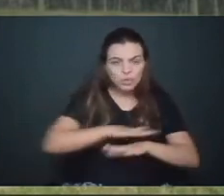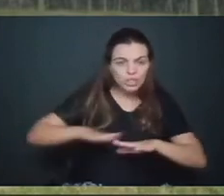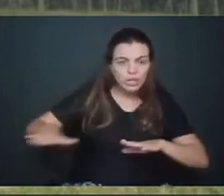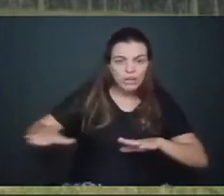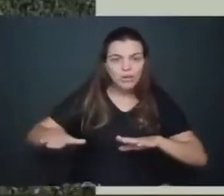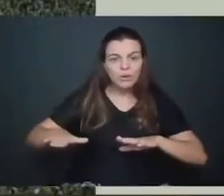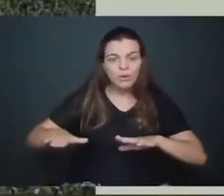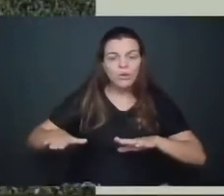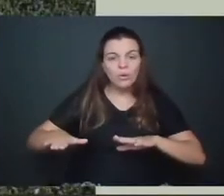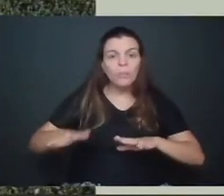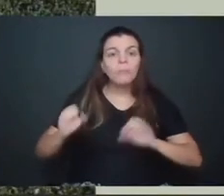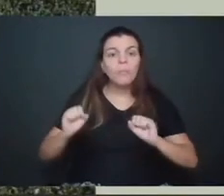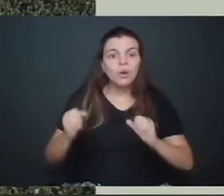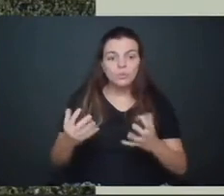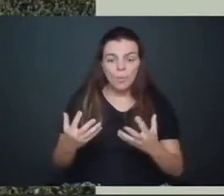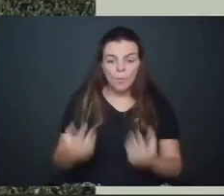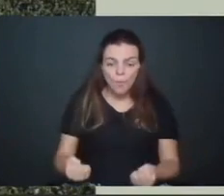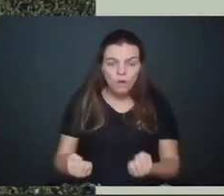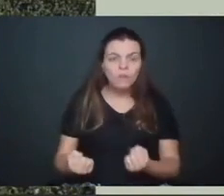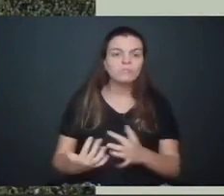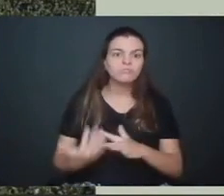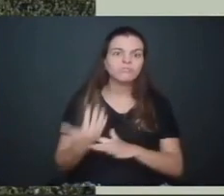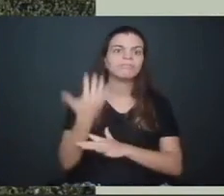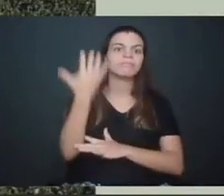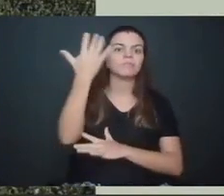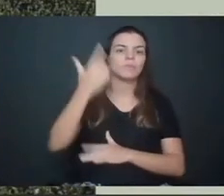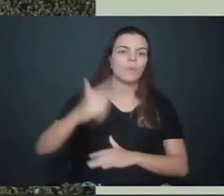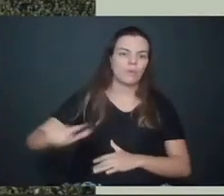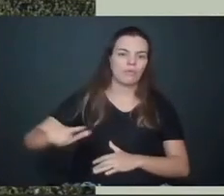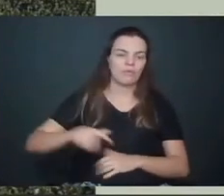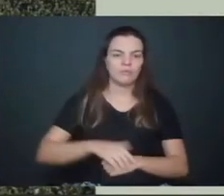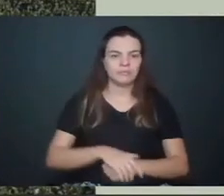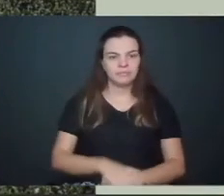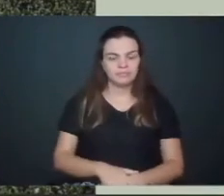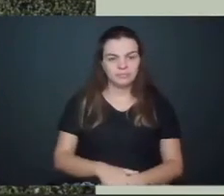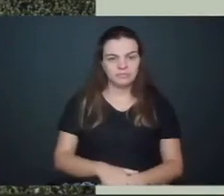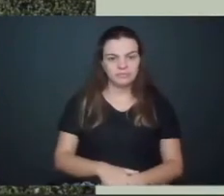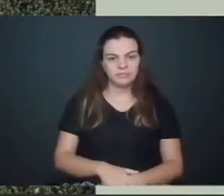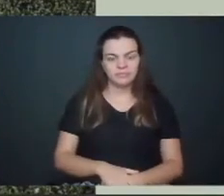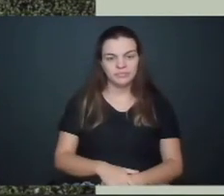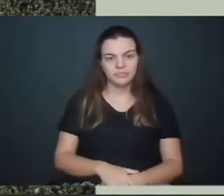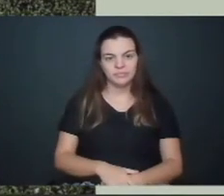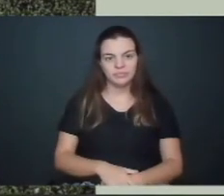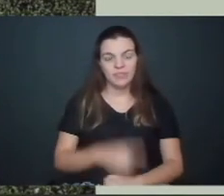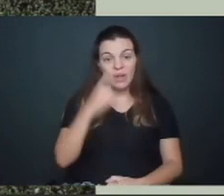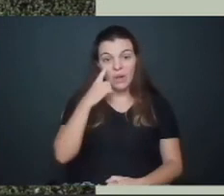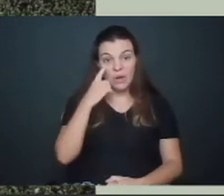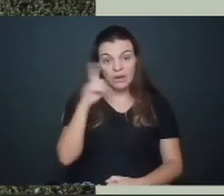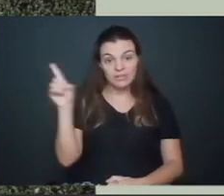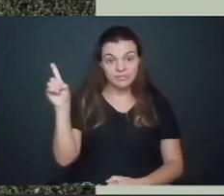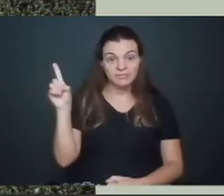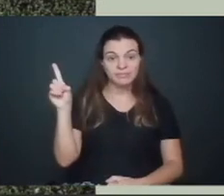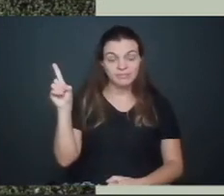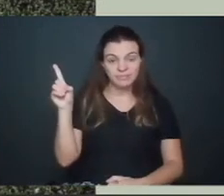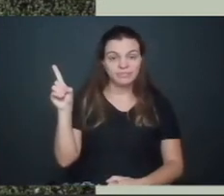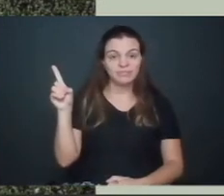Ou má intenção. Gente, olhem ali, pessoal. Queridos vereadores, deem só uma olhada nisso aí. Isso aí é um